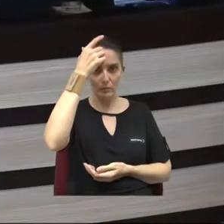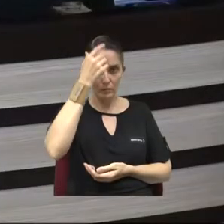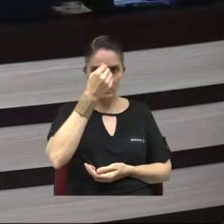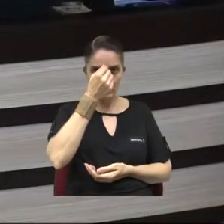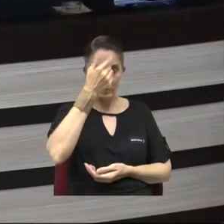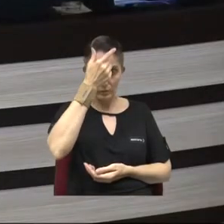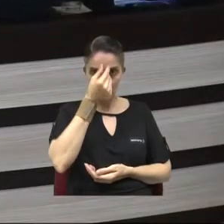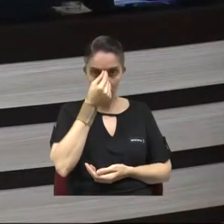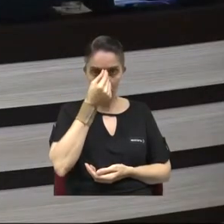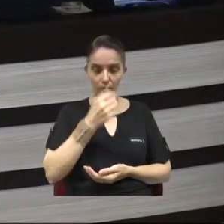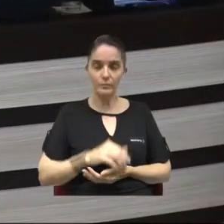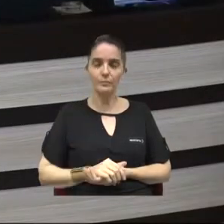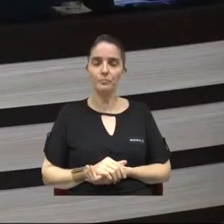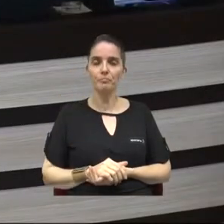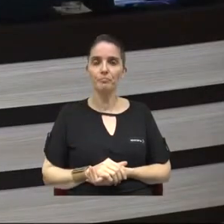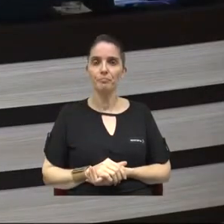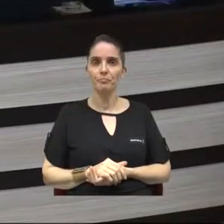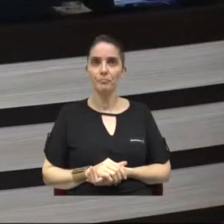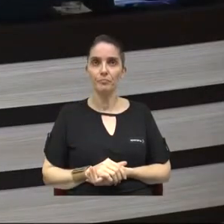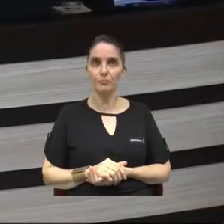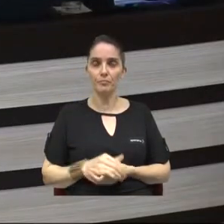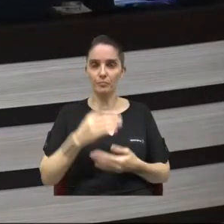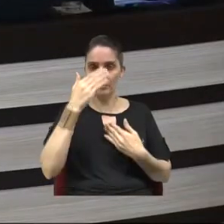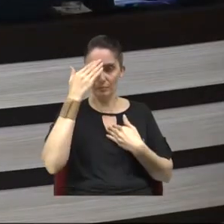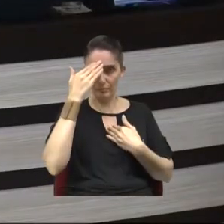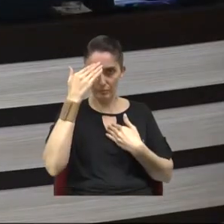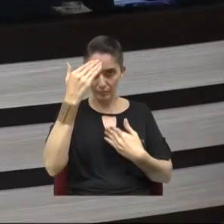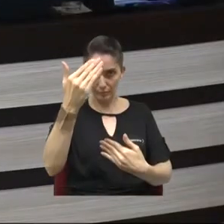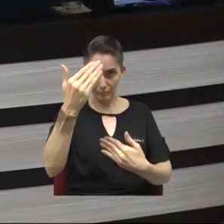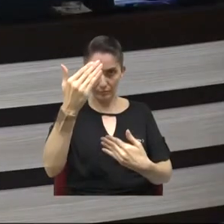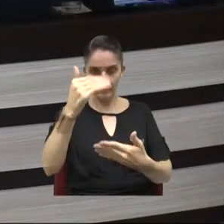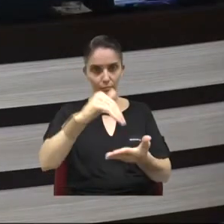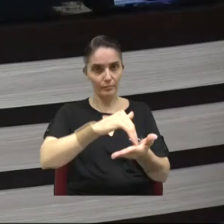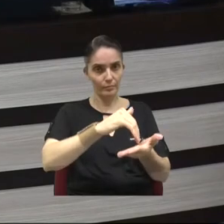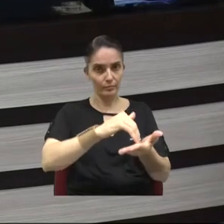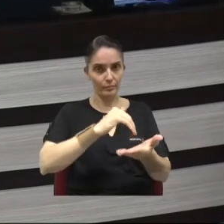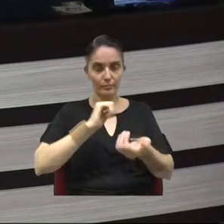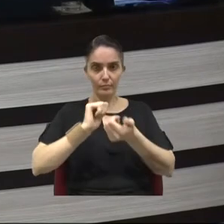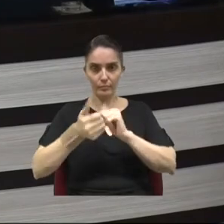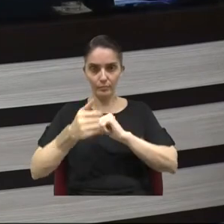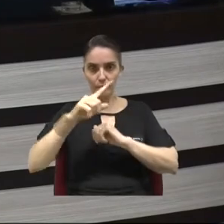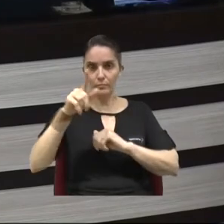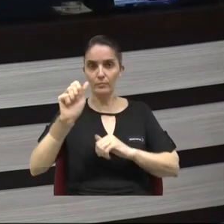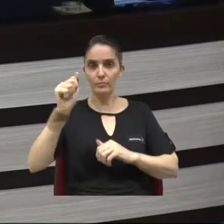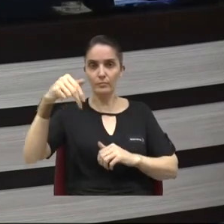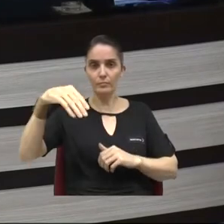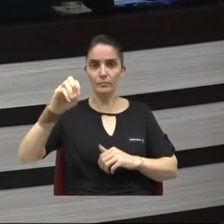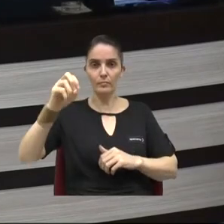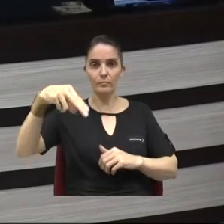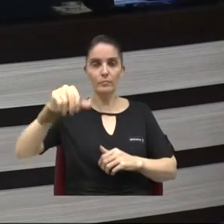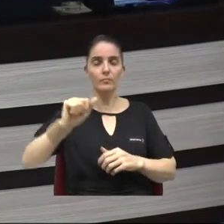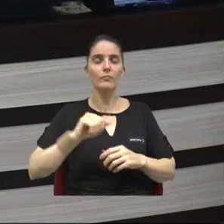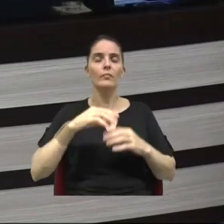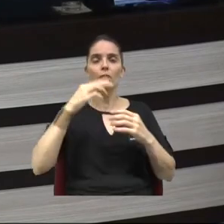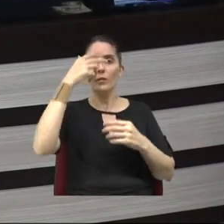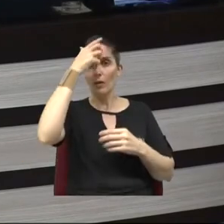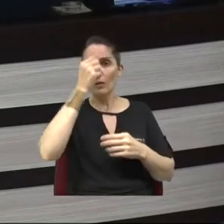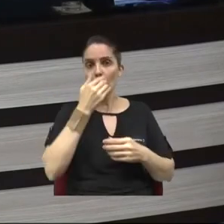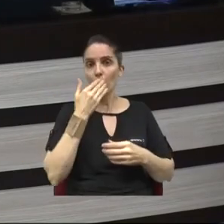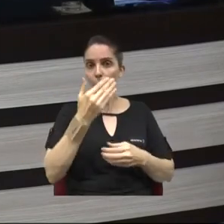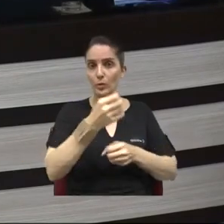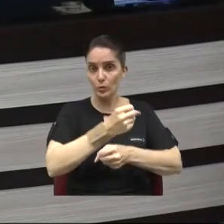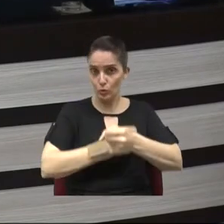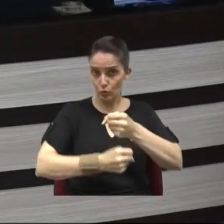Quero agradecer ao secretário de Esportes, Zanon, um pedido que eu tenho feito há um ano